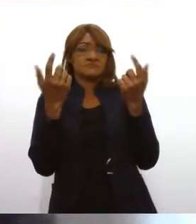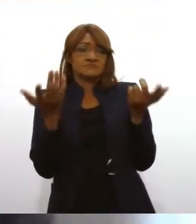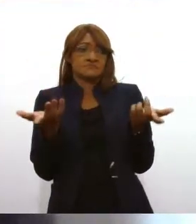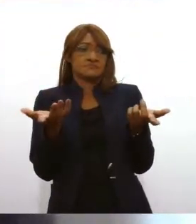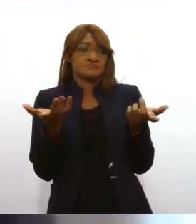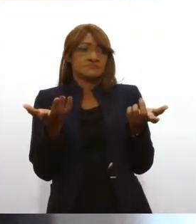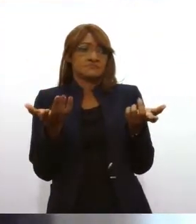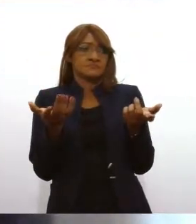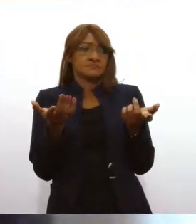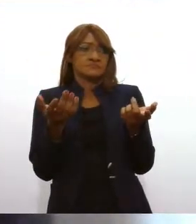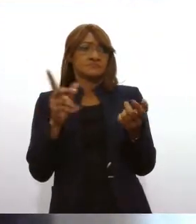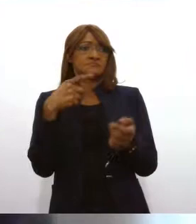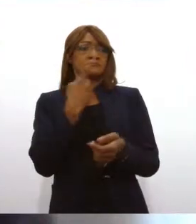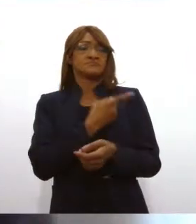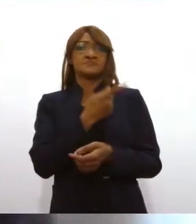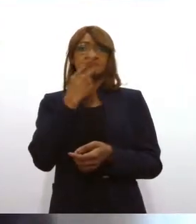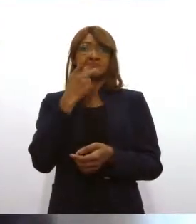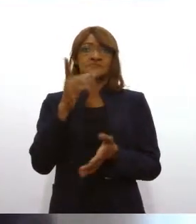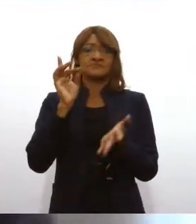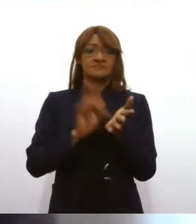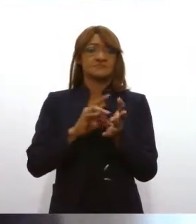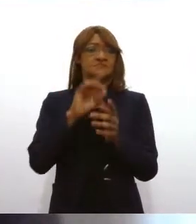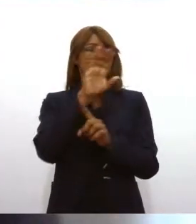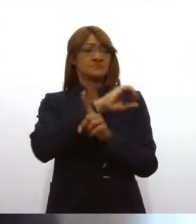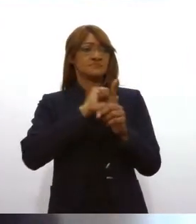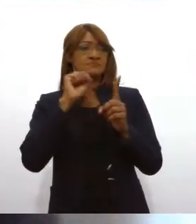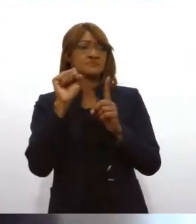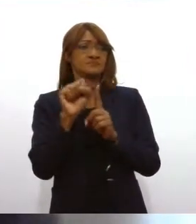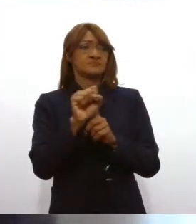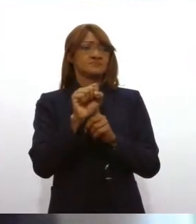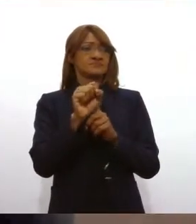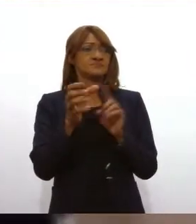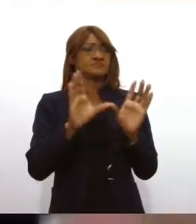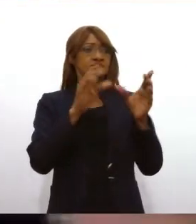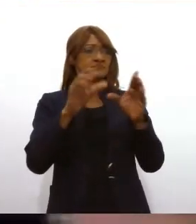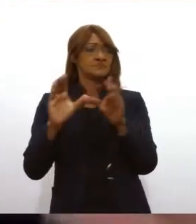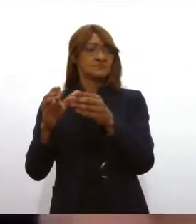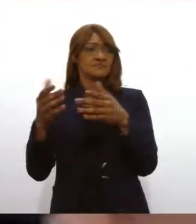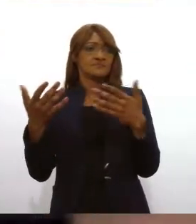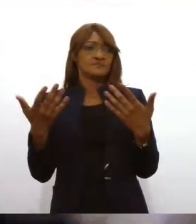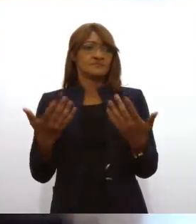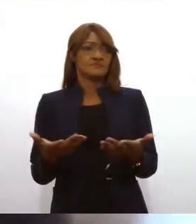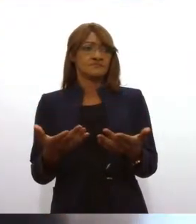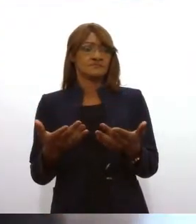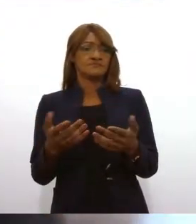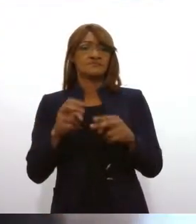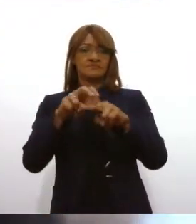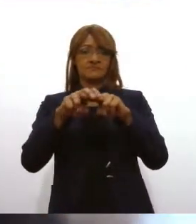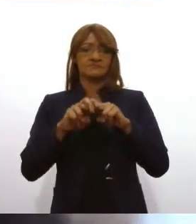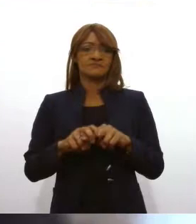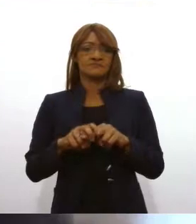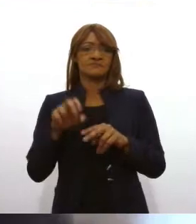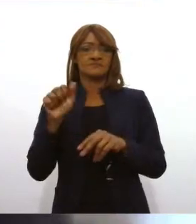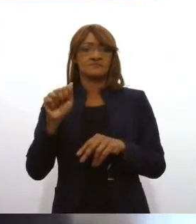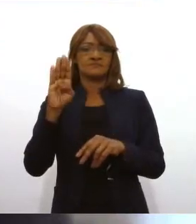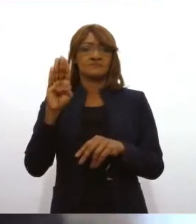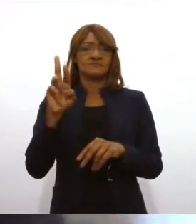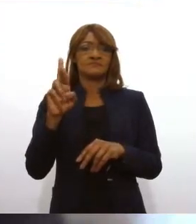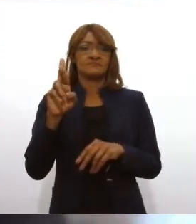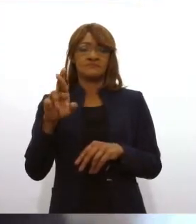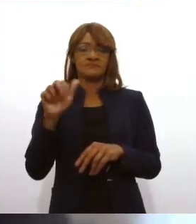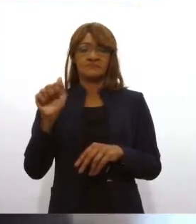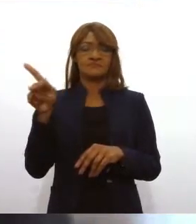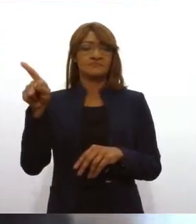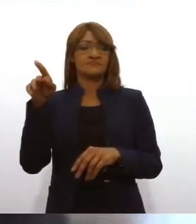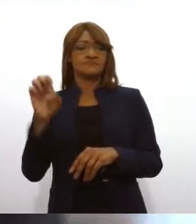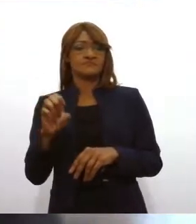a gente está falando mais de eventos sociais, corporativos. E o pleito da ABRAP foi justamente fazendo alguma relação